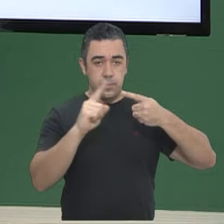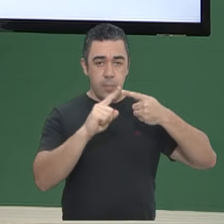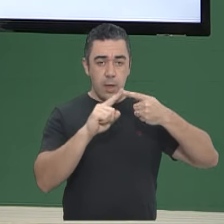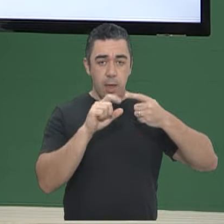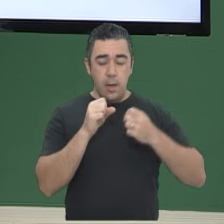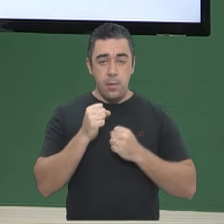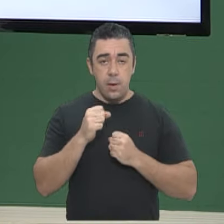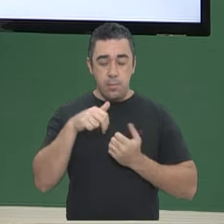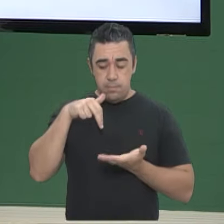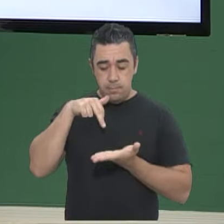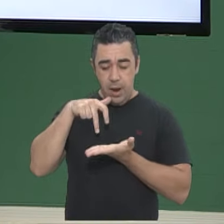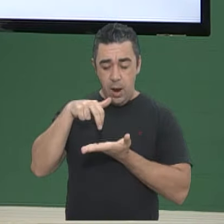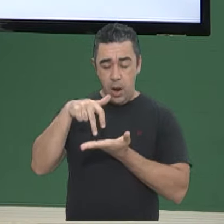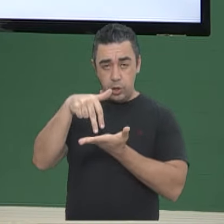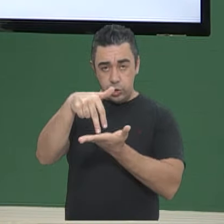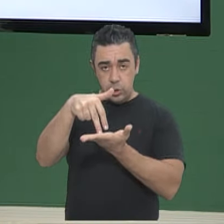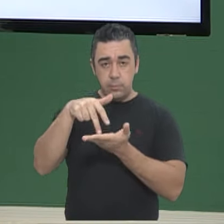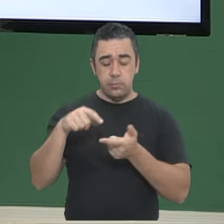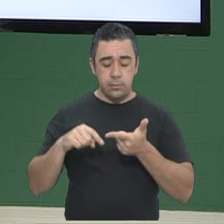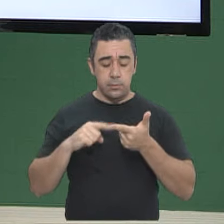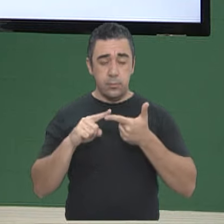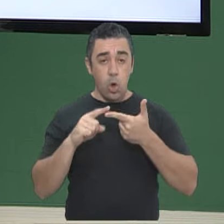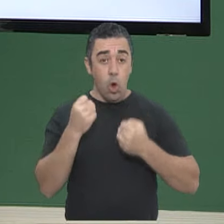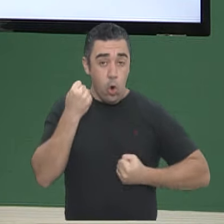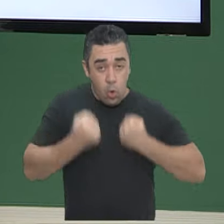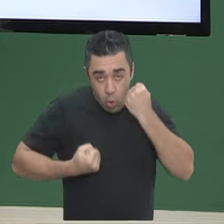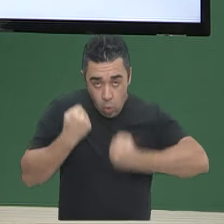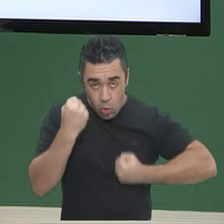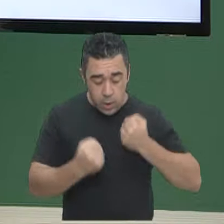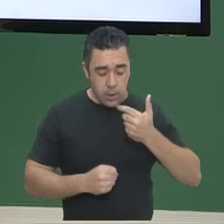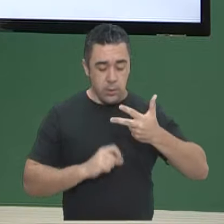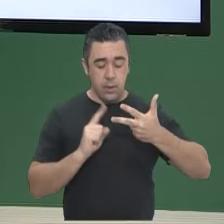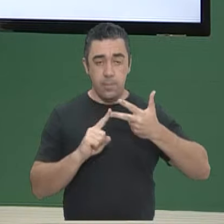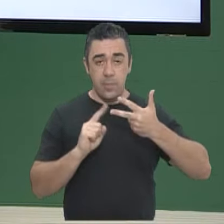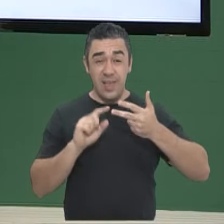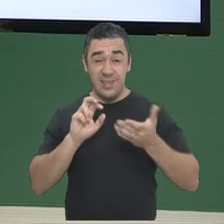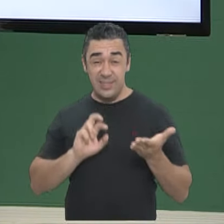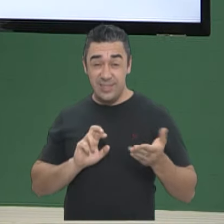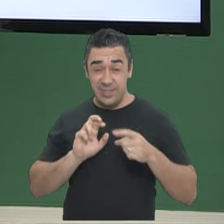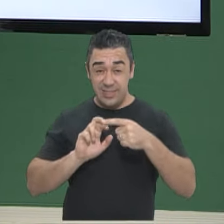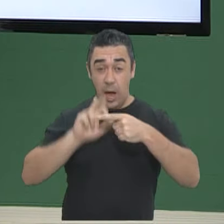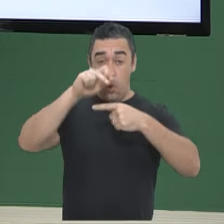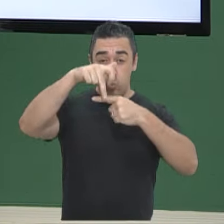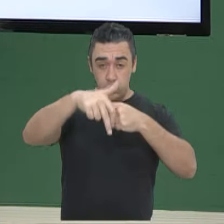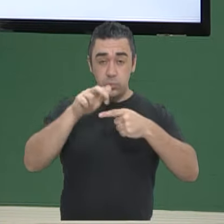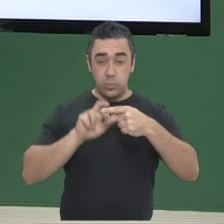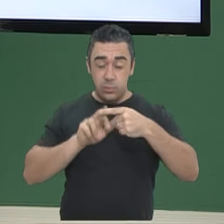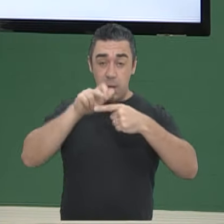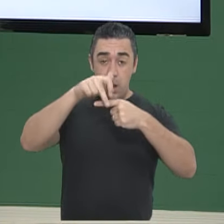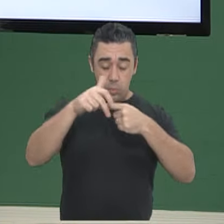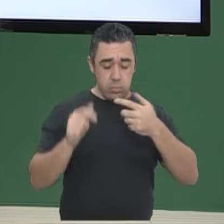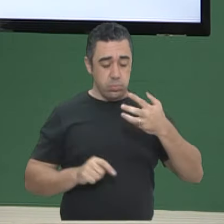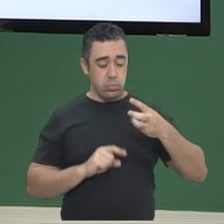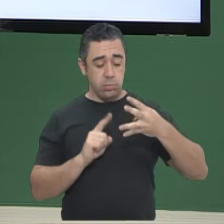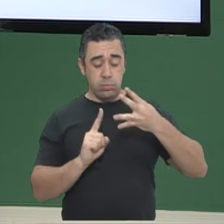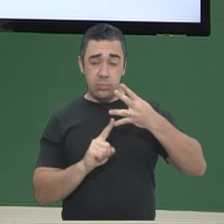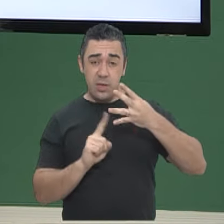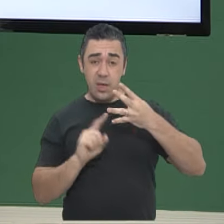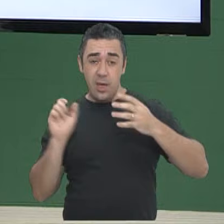marcha, a corrida, o salto e arremesso.